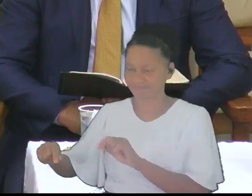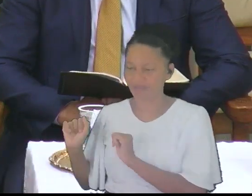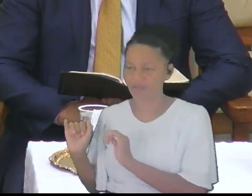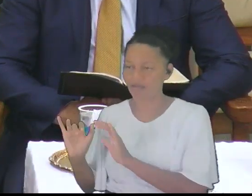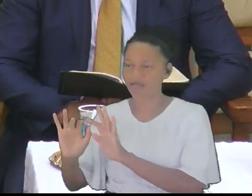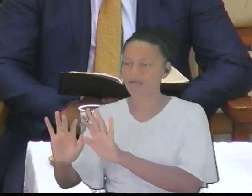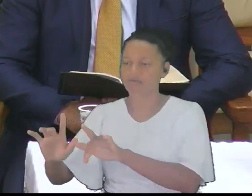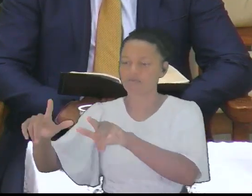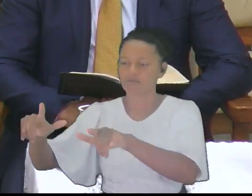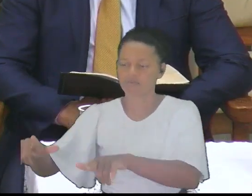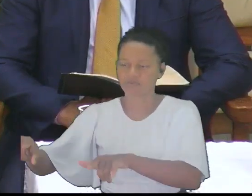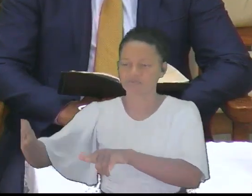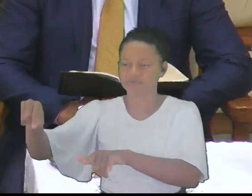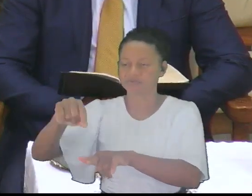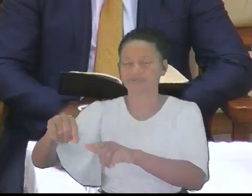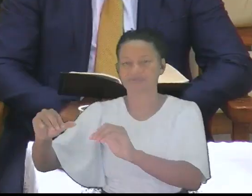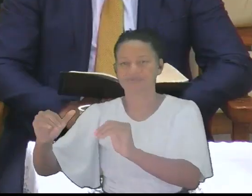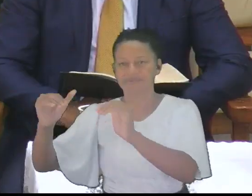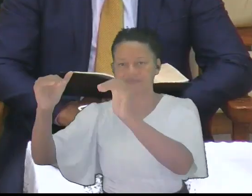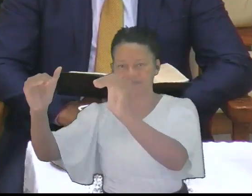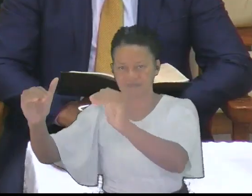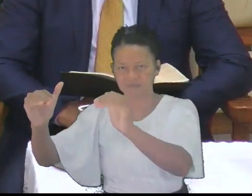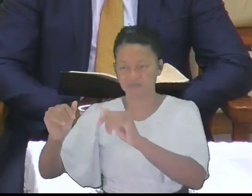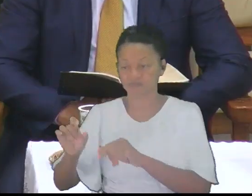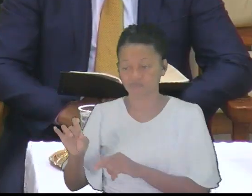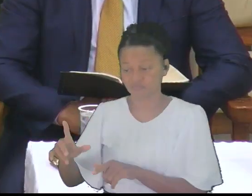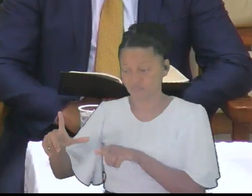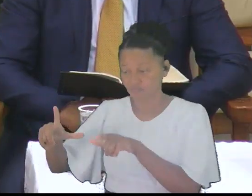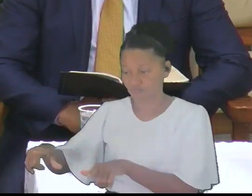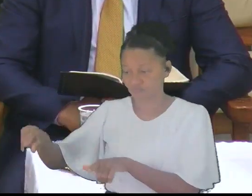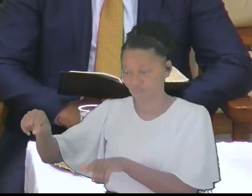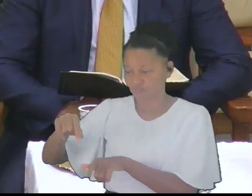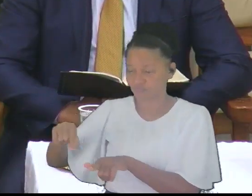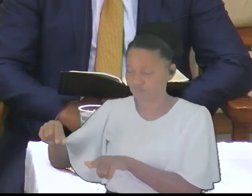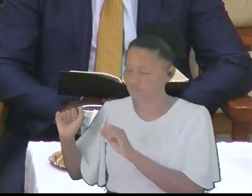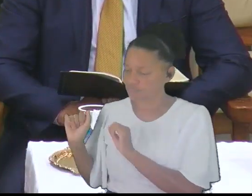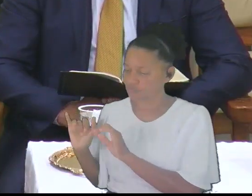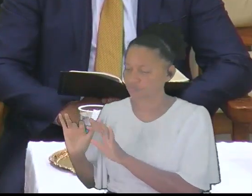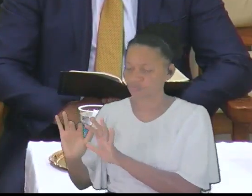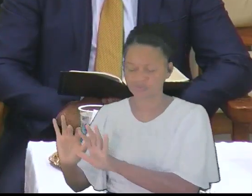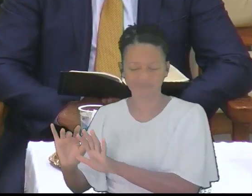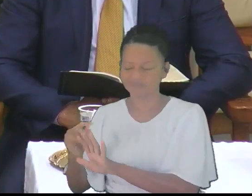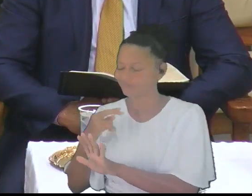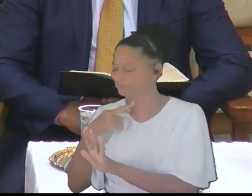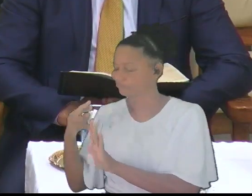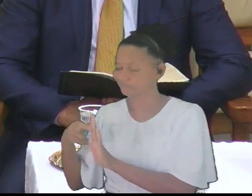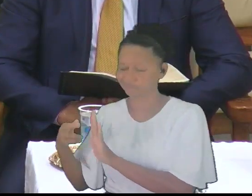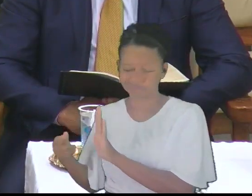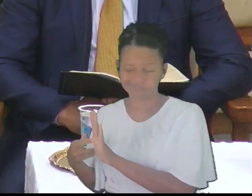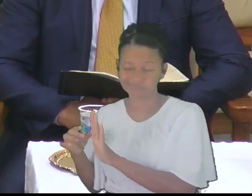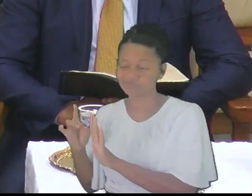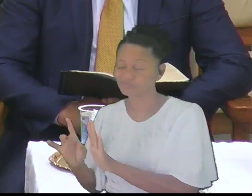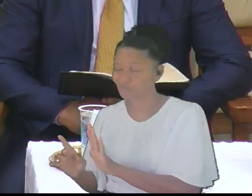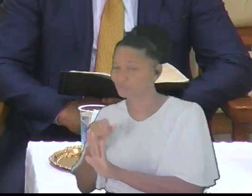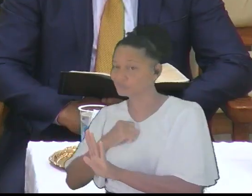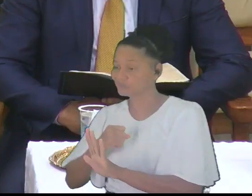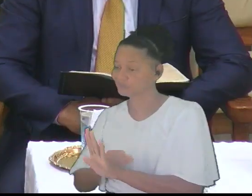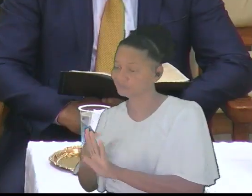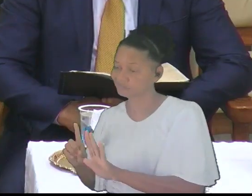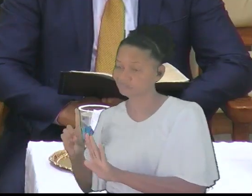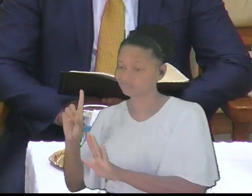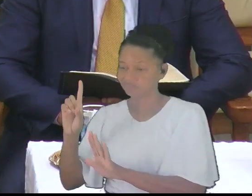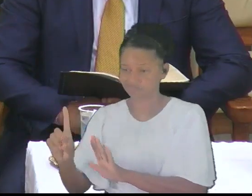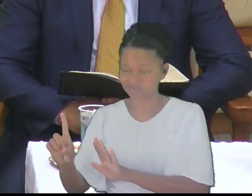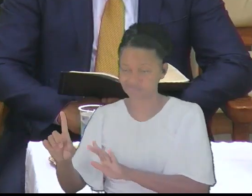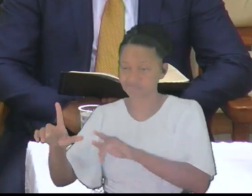santos. No lugar santo, só quem entravam eram os sacerdotes. Só quem entrava eram os sacerdotes. E